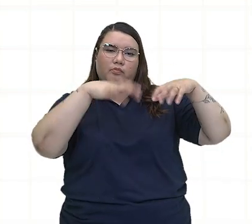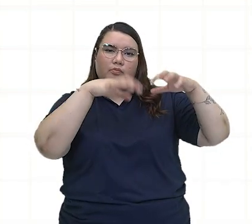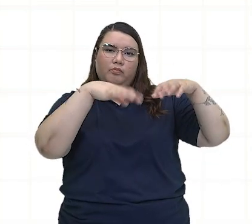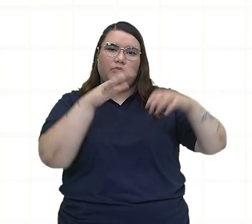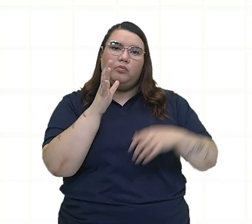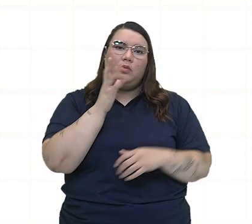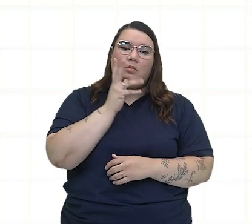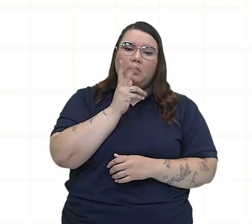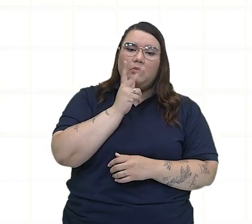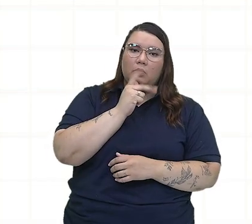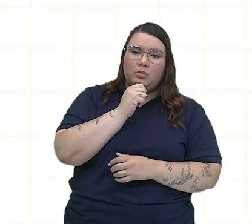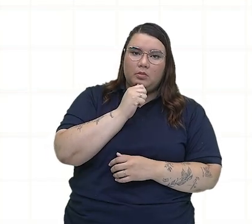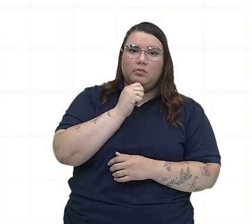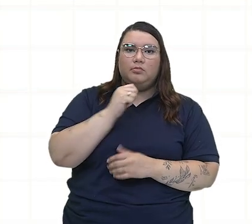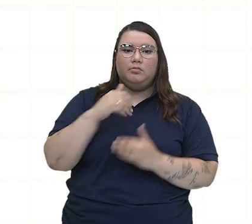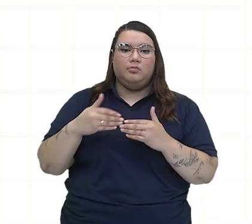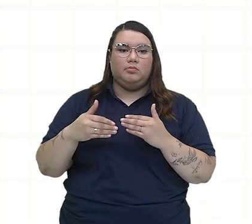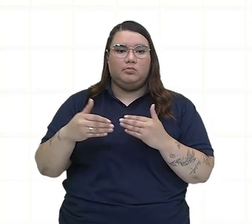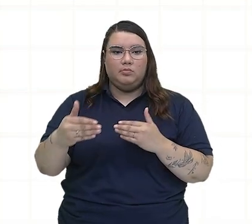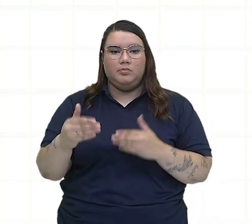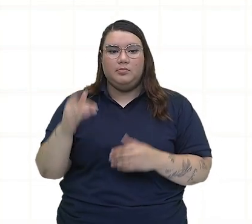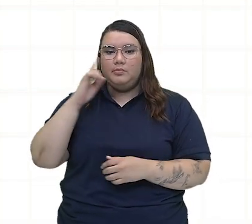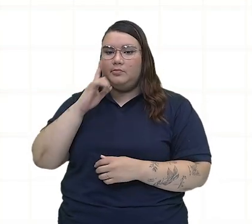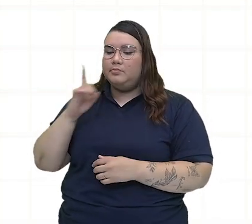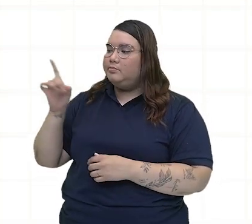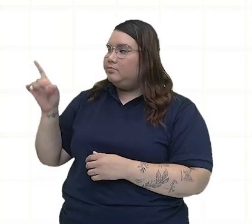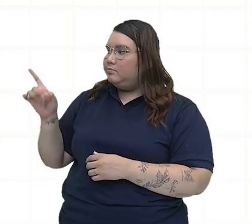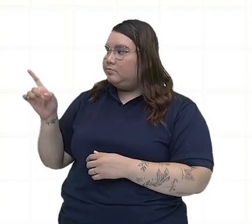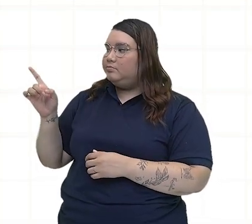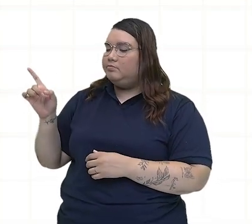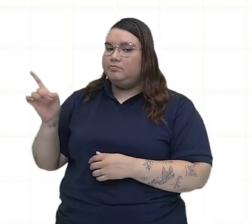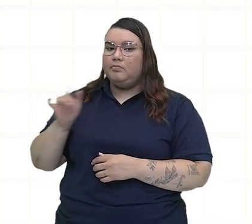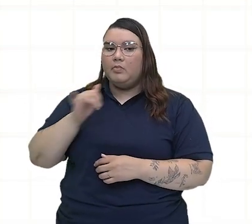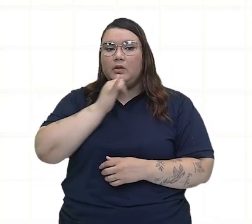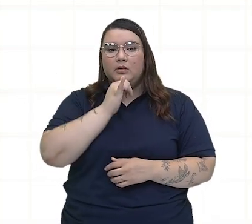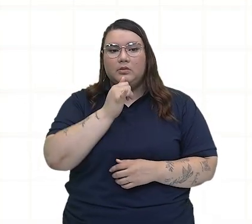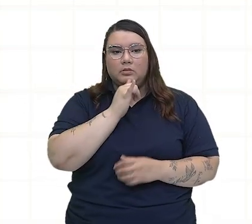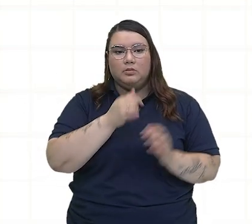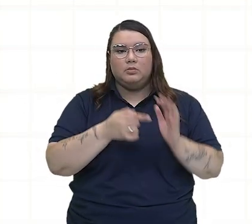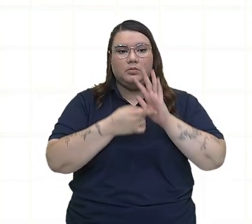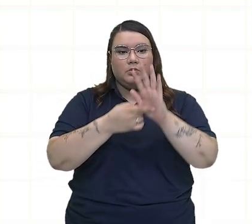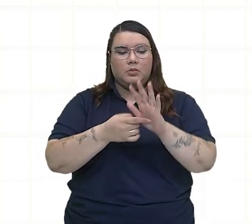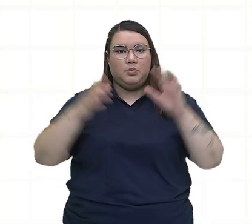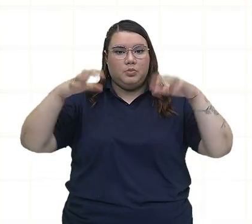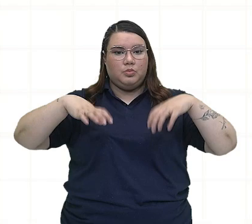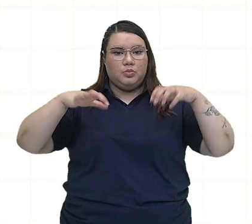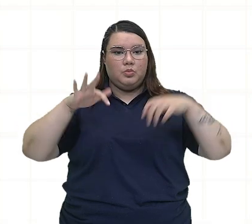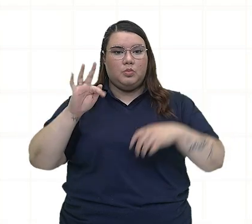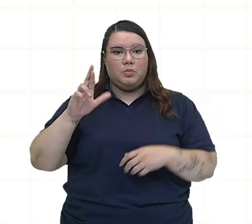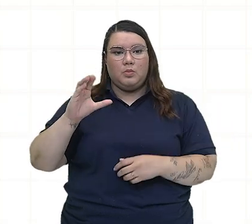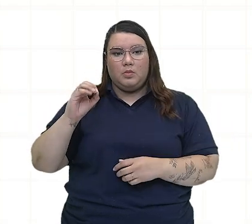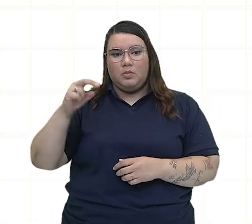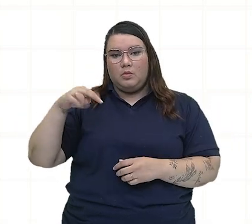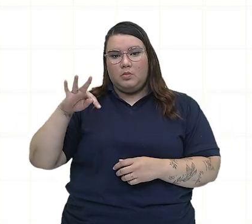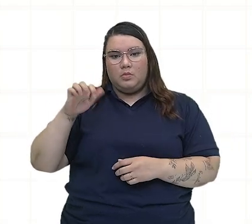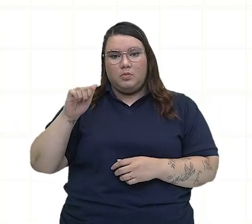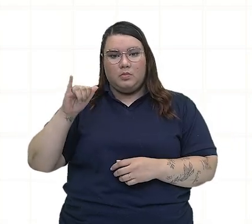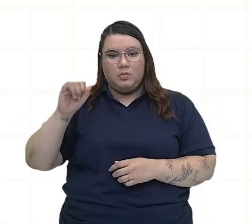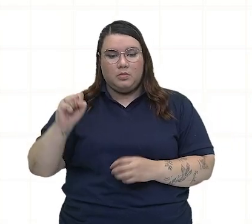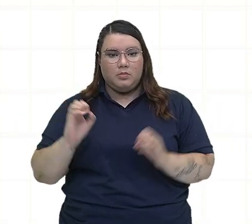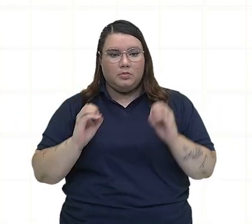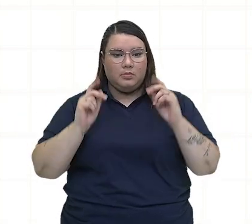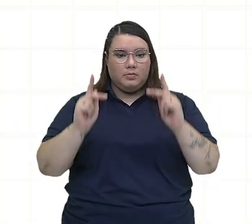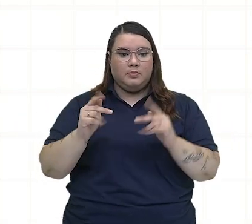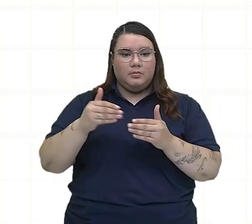um chuvisco. Aqui para vocês, então, a exemplificação das chuvas frontais.